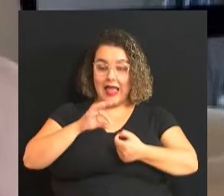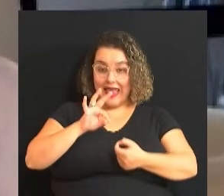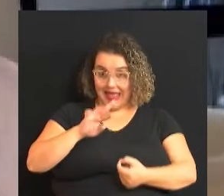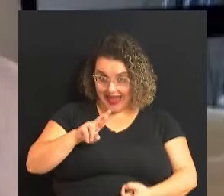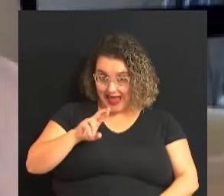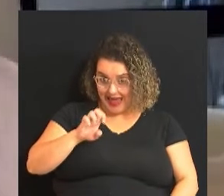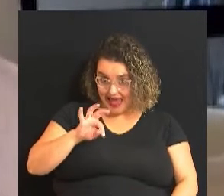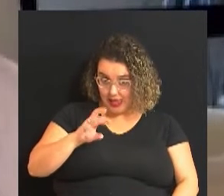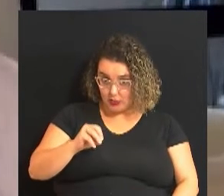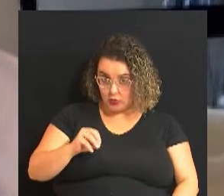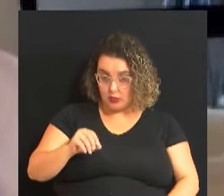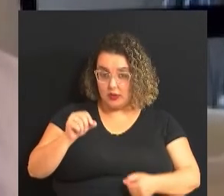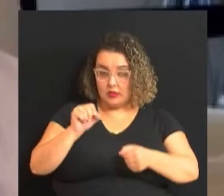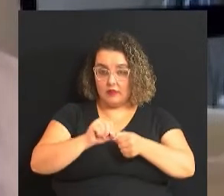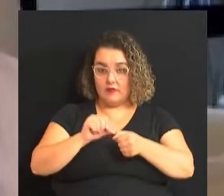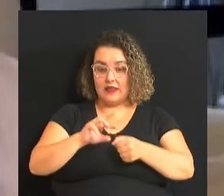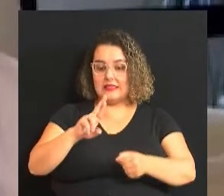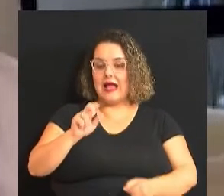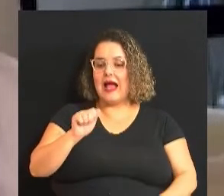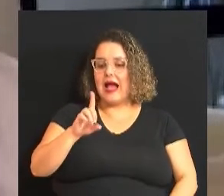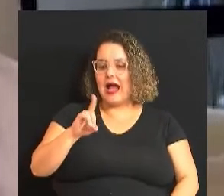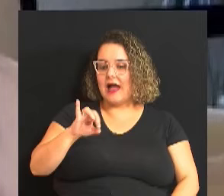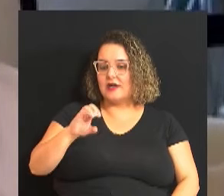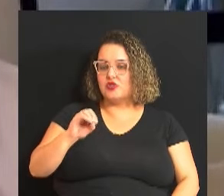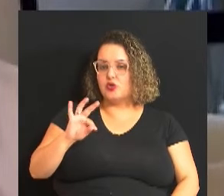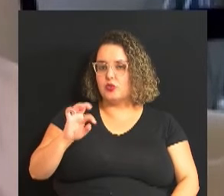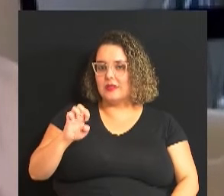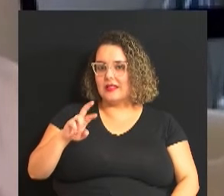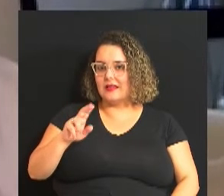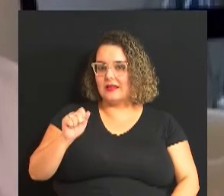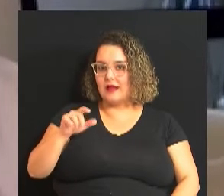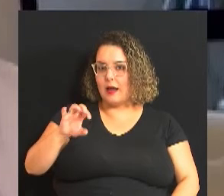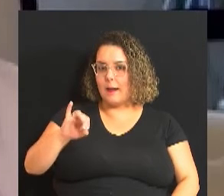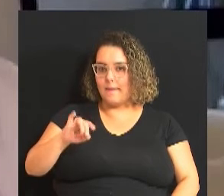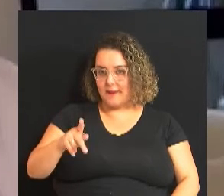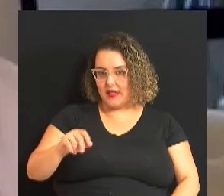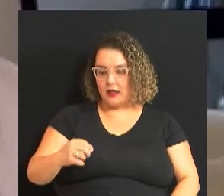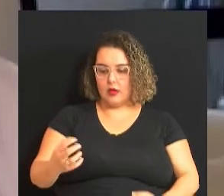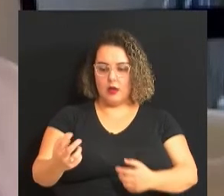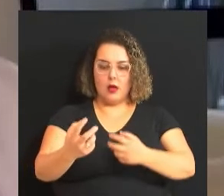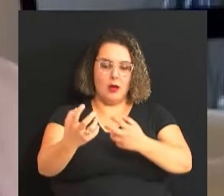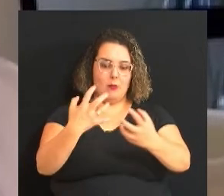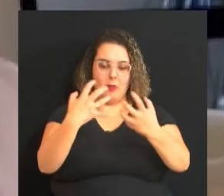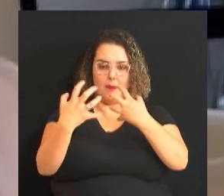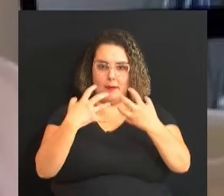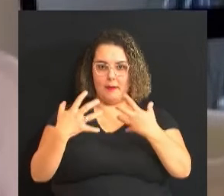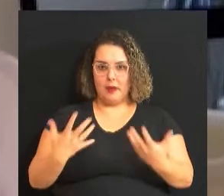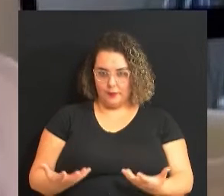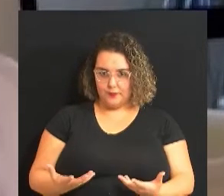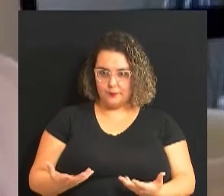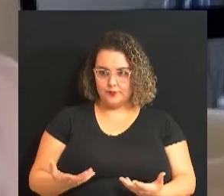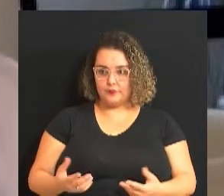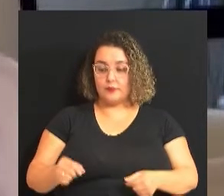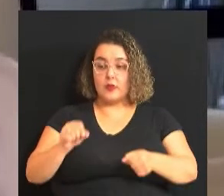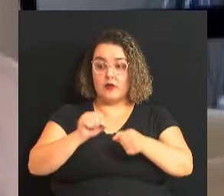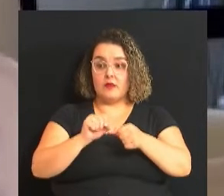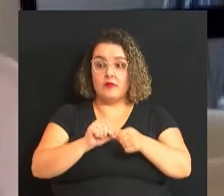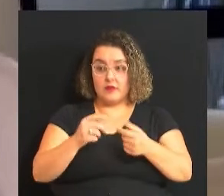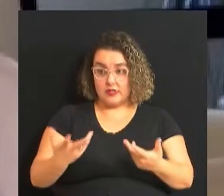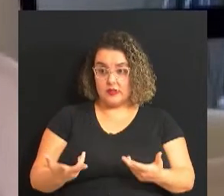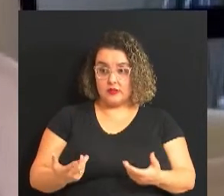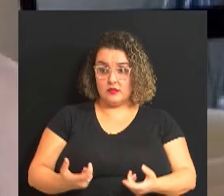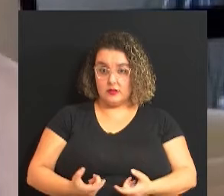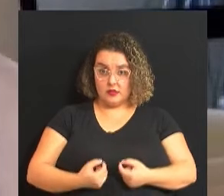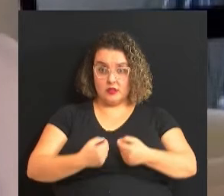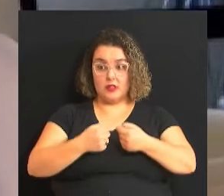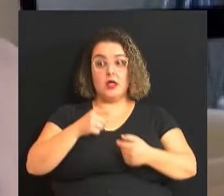fez radioterapia, essa é uma pessoa em que a anastomose, a sutura que você vai fazer do intestino, é uma anastomose de